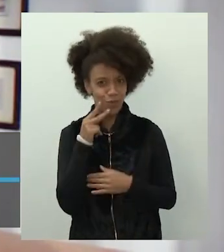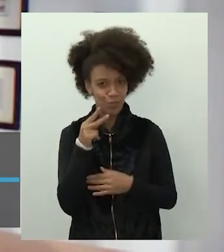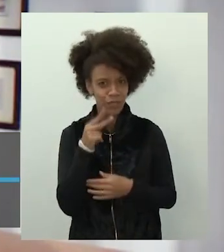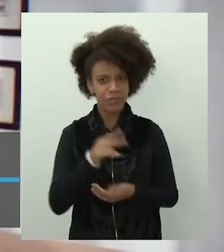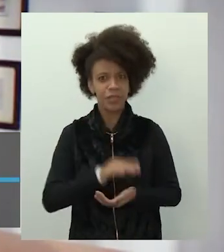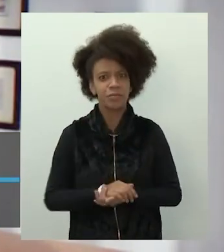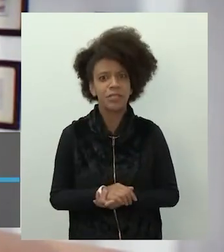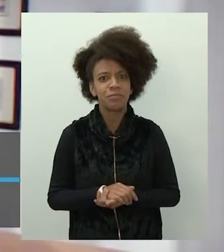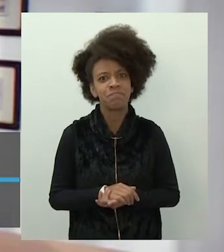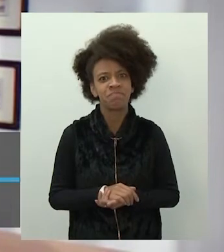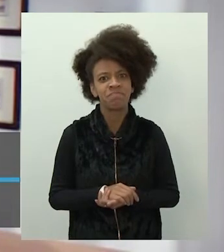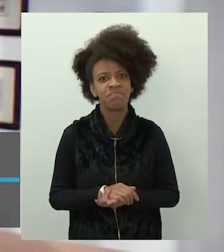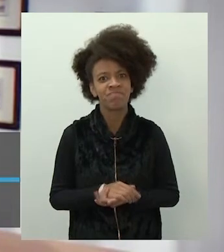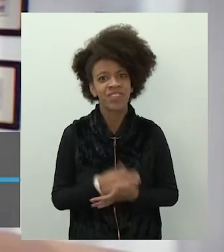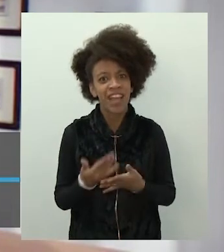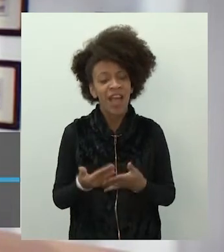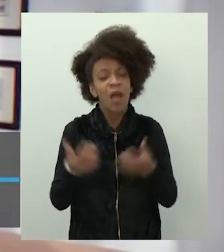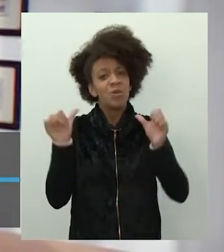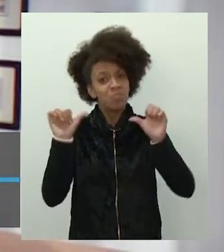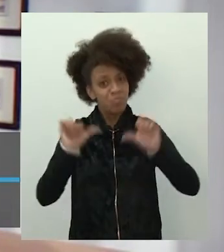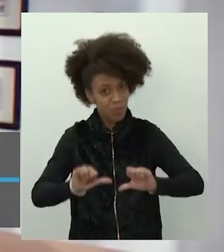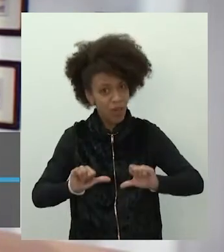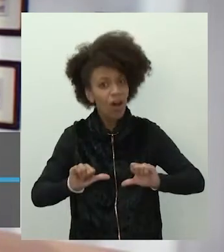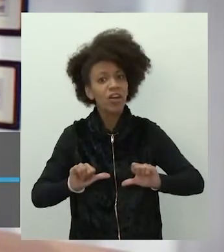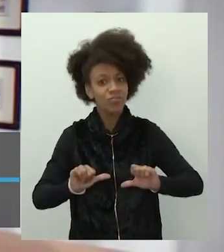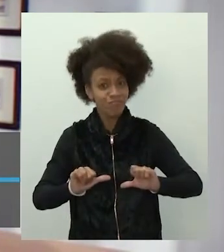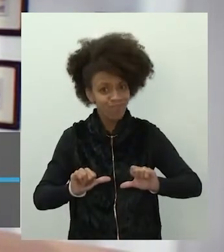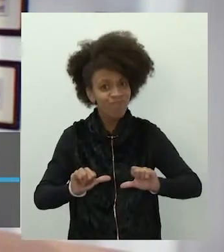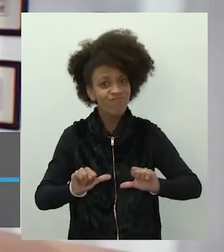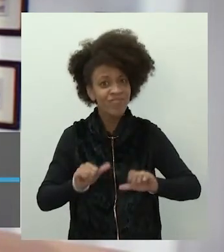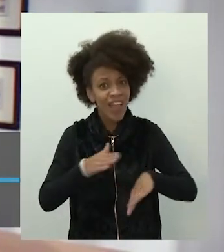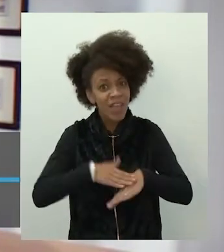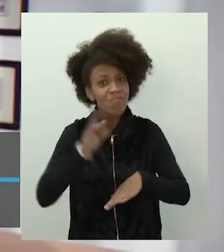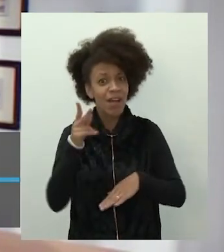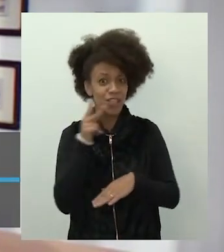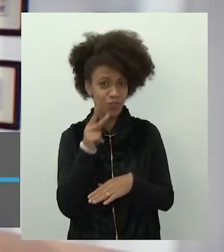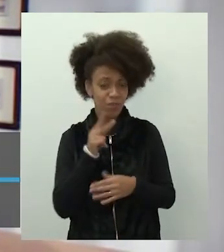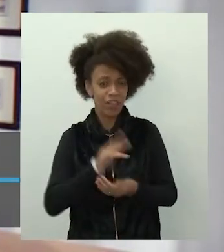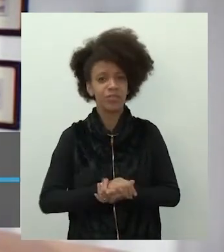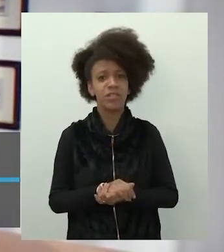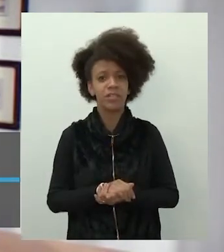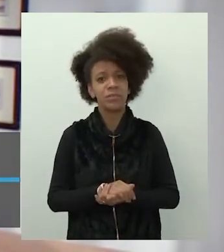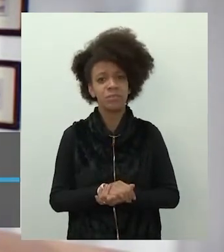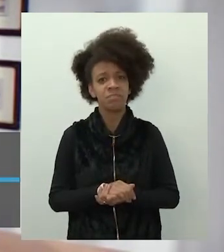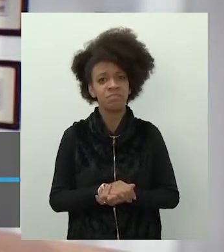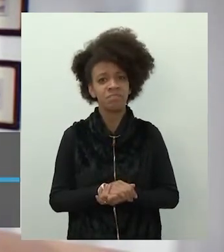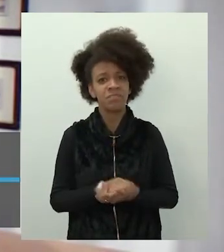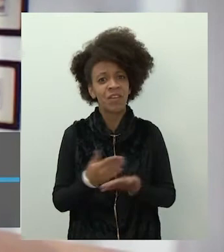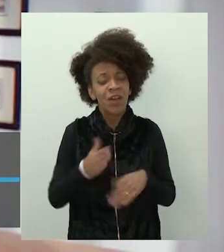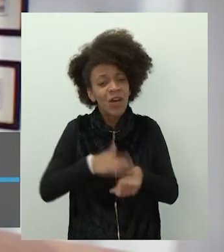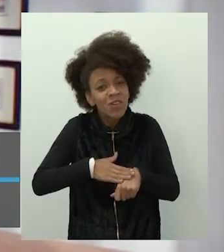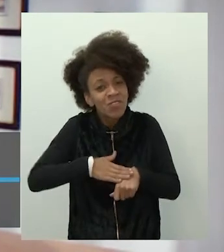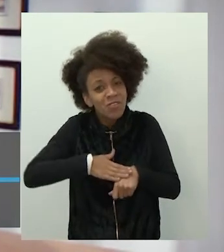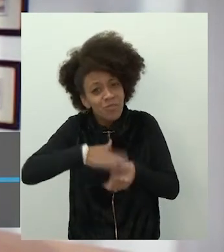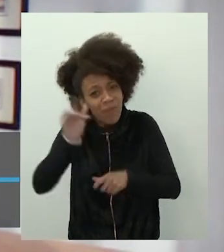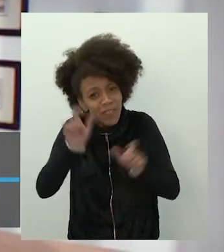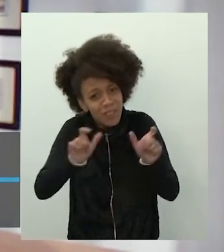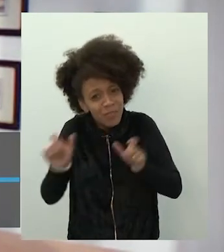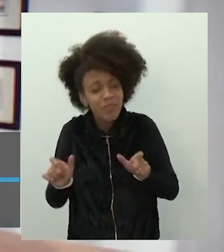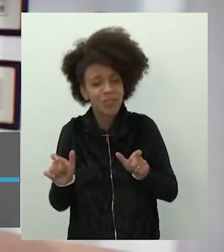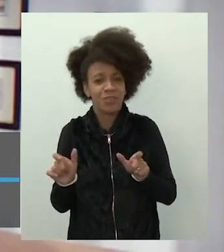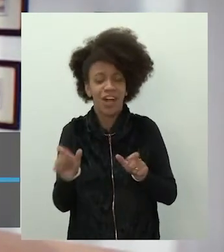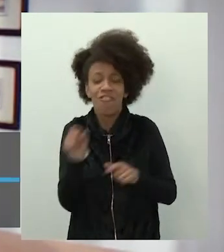pioram com o passar do tempo, quanto mais nós fumarmos, e quanto mais as pessoas fumarem.